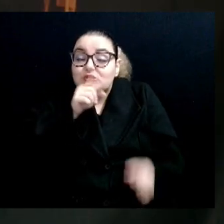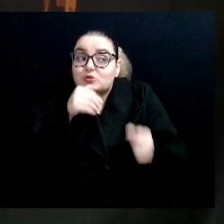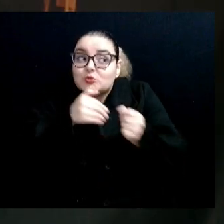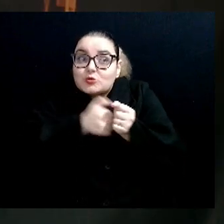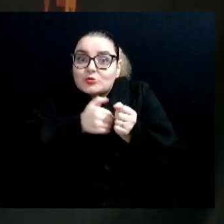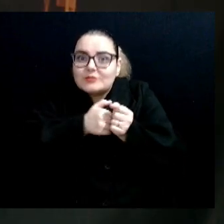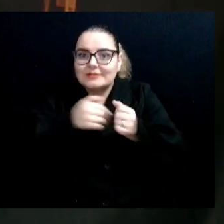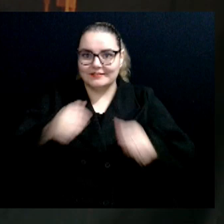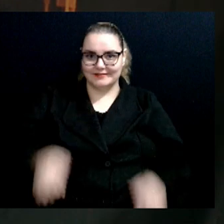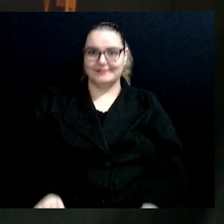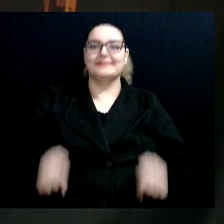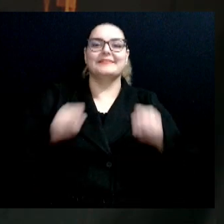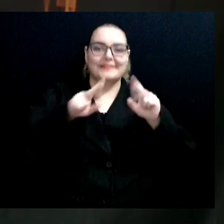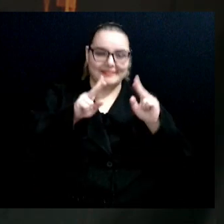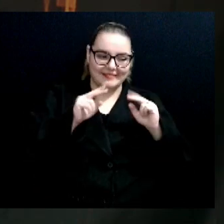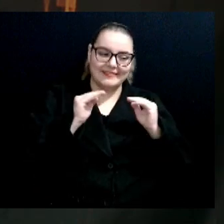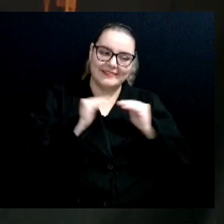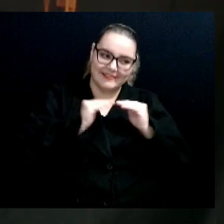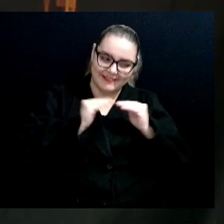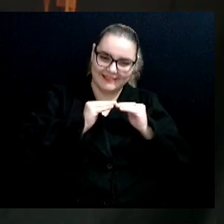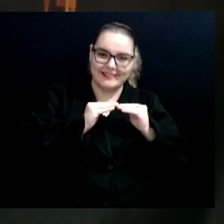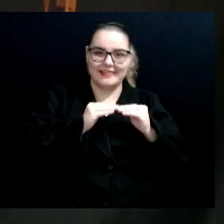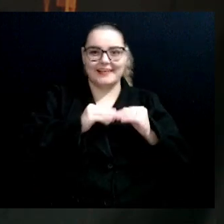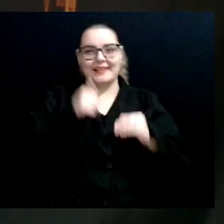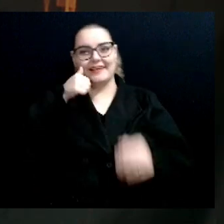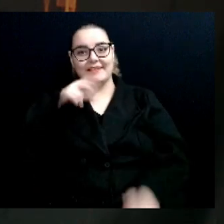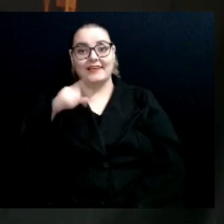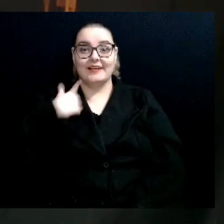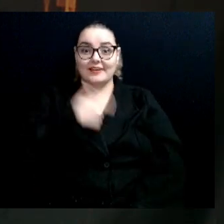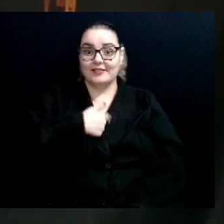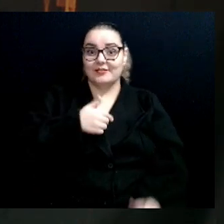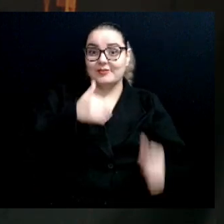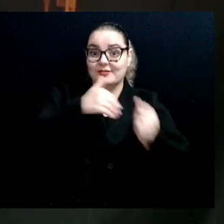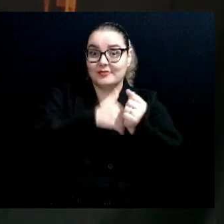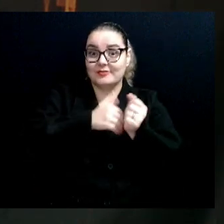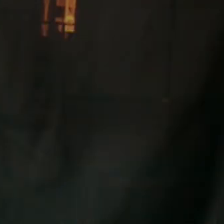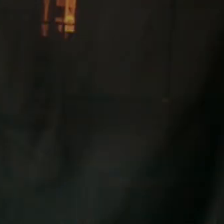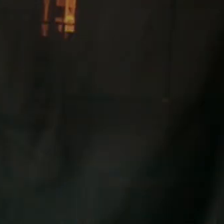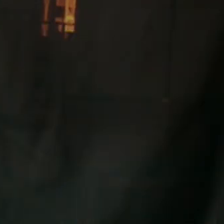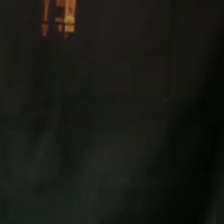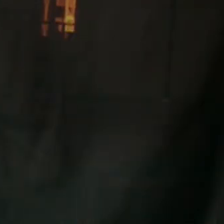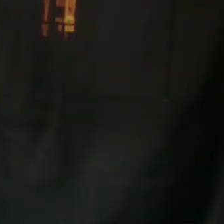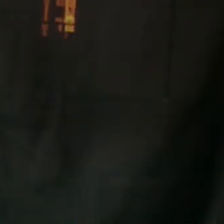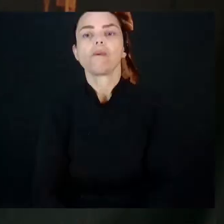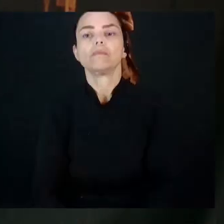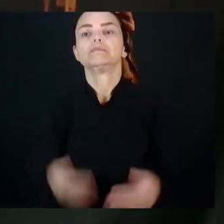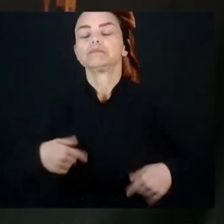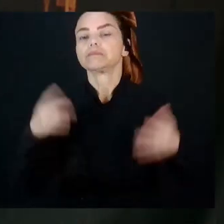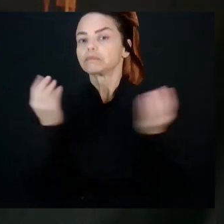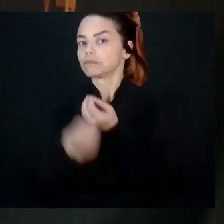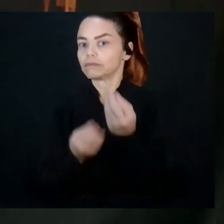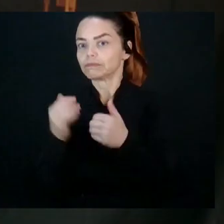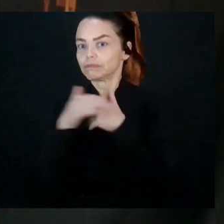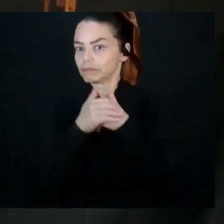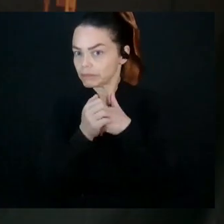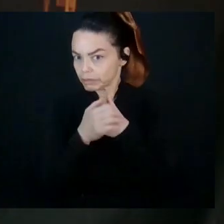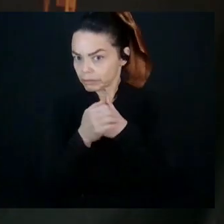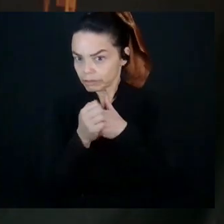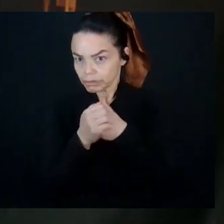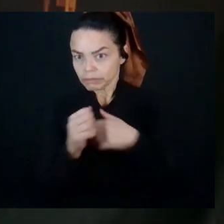bom, vó. Então era o nosso segredo. E aí o que é isso? De repente, é uma forma de carinho,